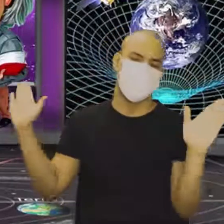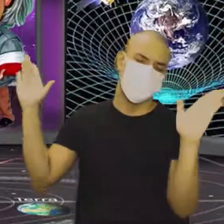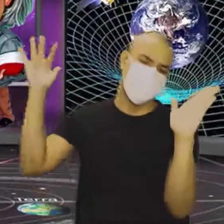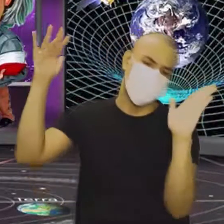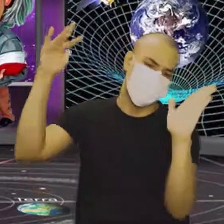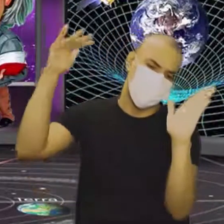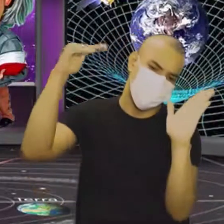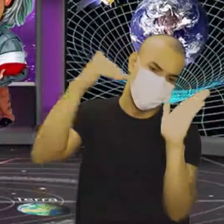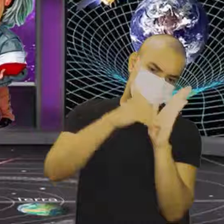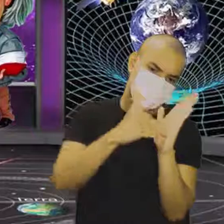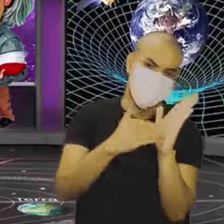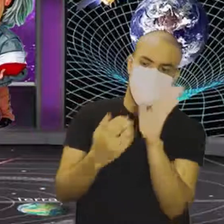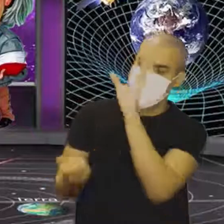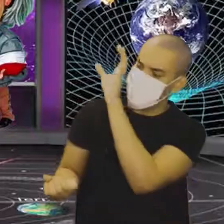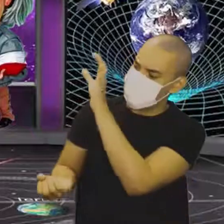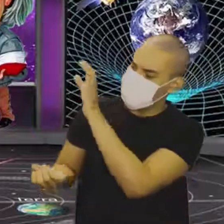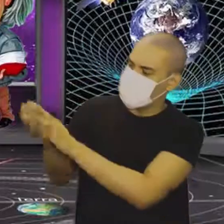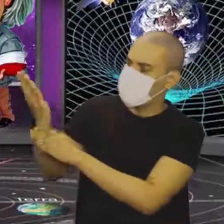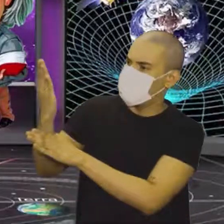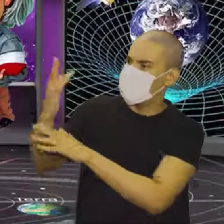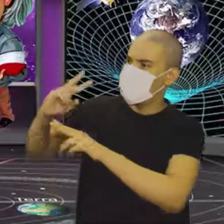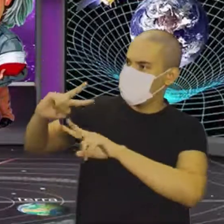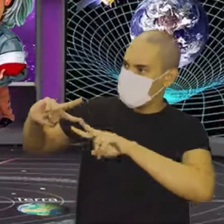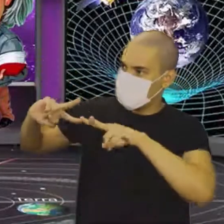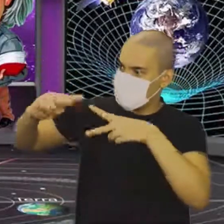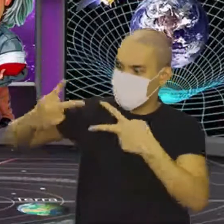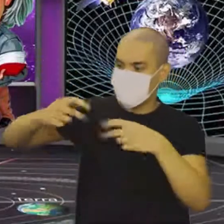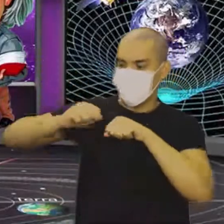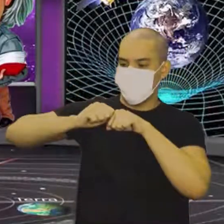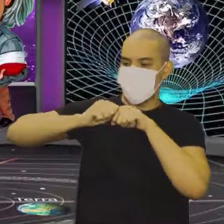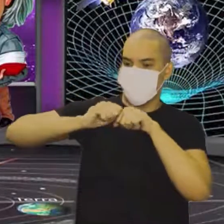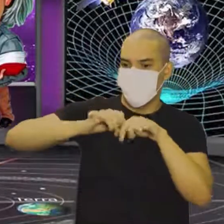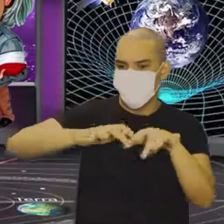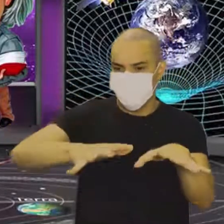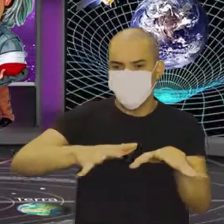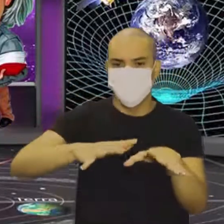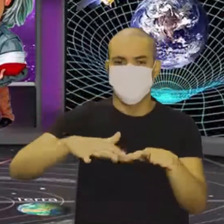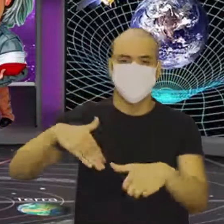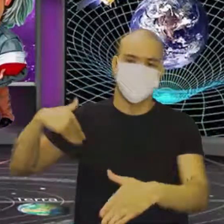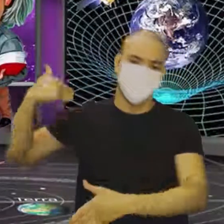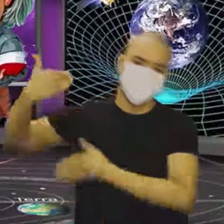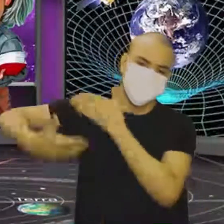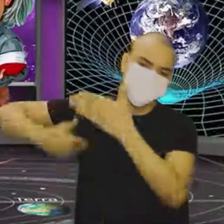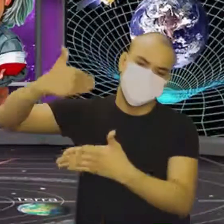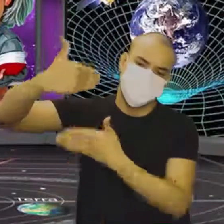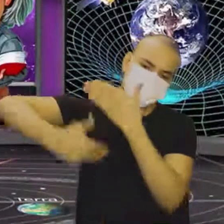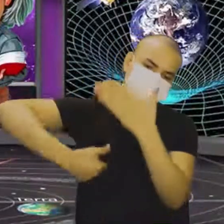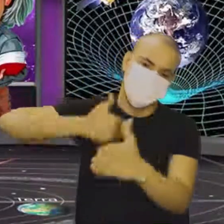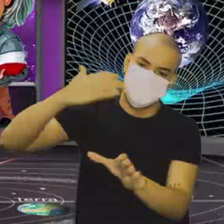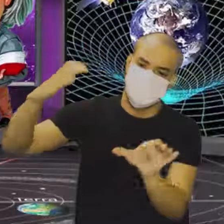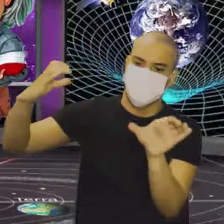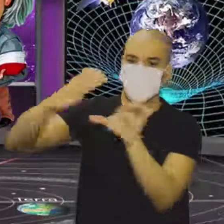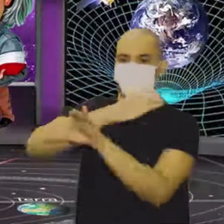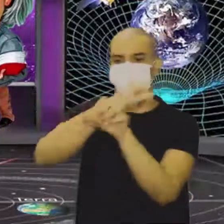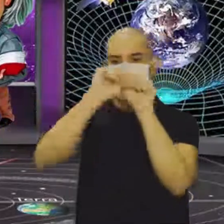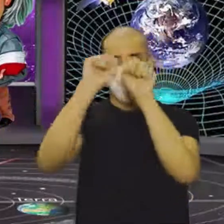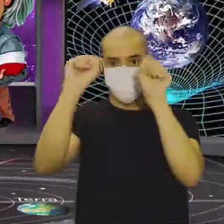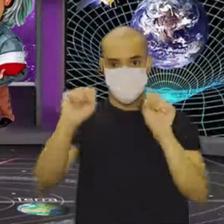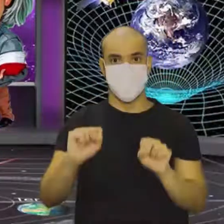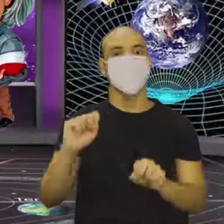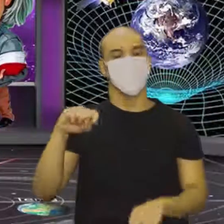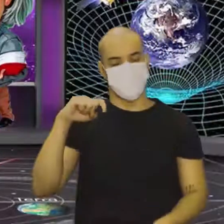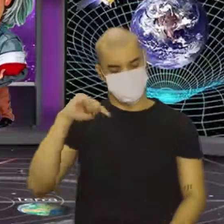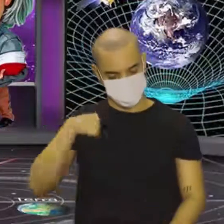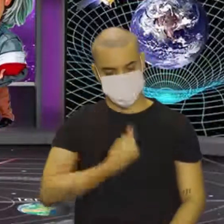da produção, transmissão e distribuição de energia, a gente tem todo um complexo sistema e nós vimos